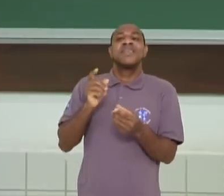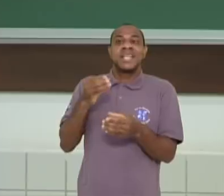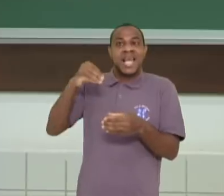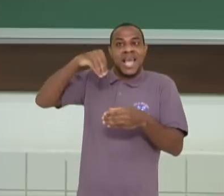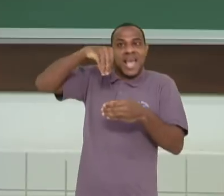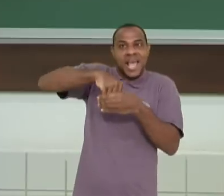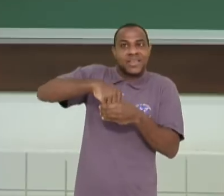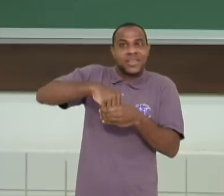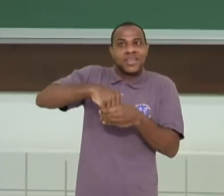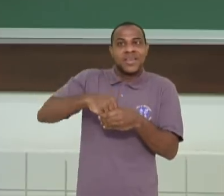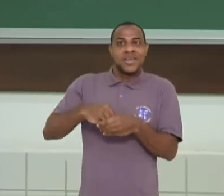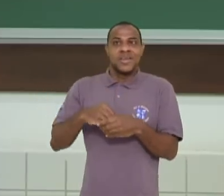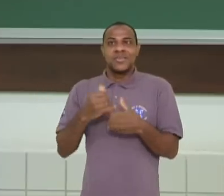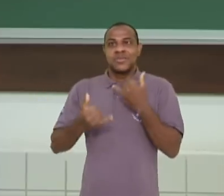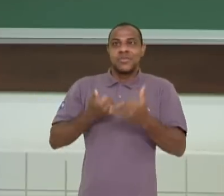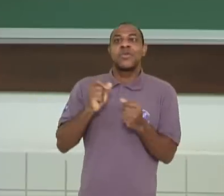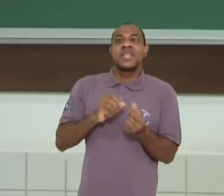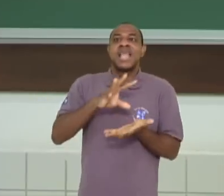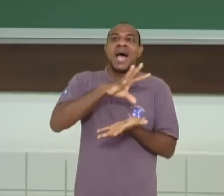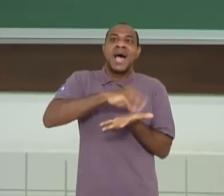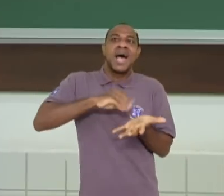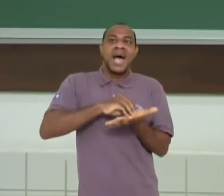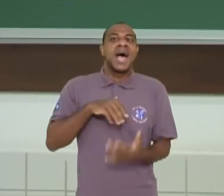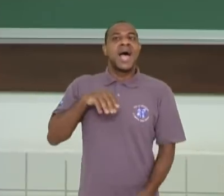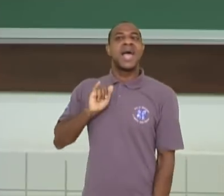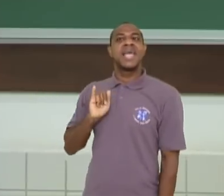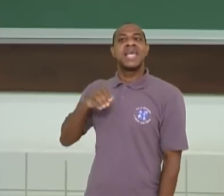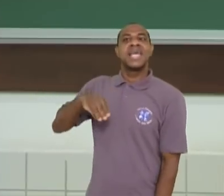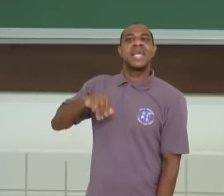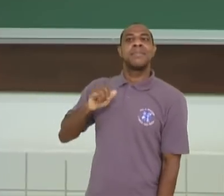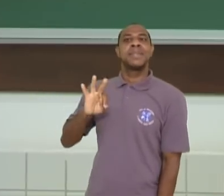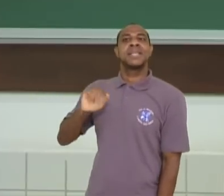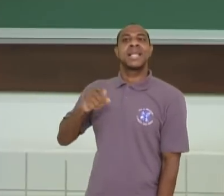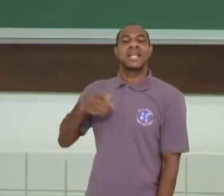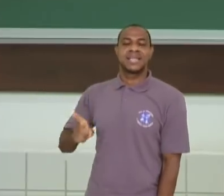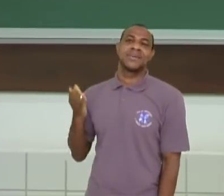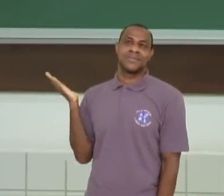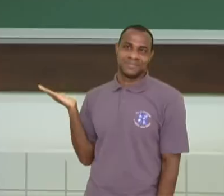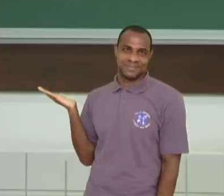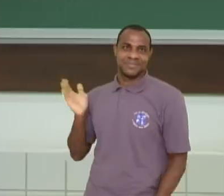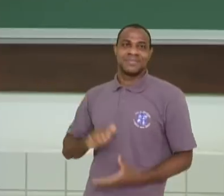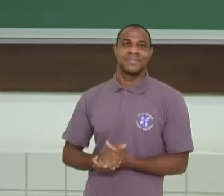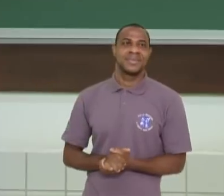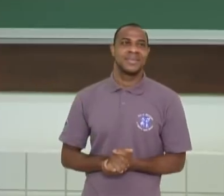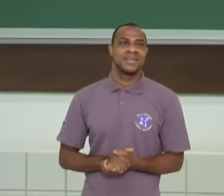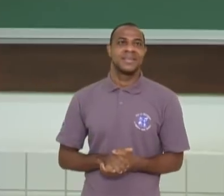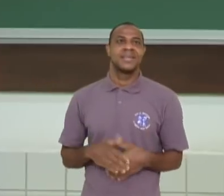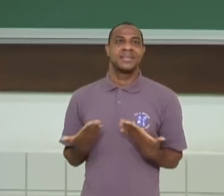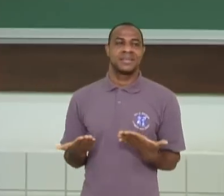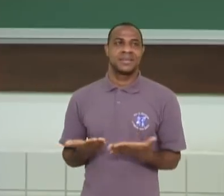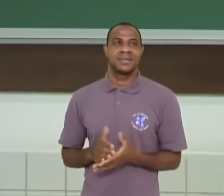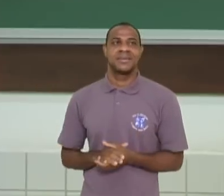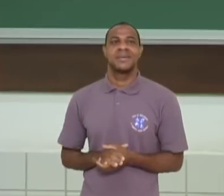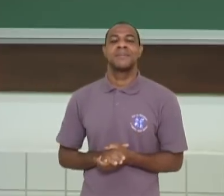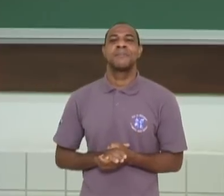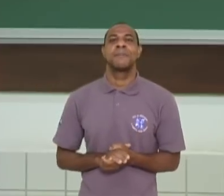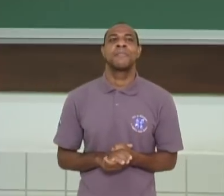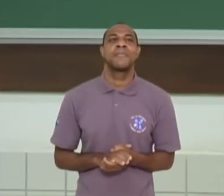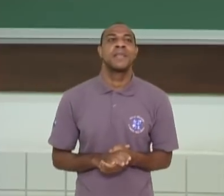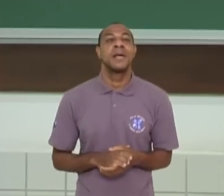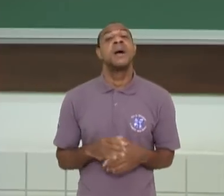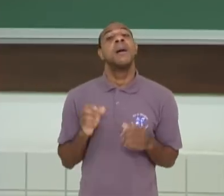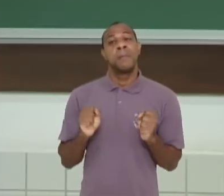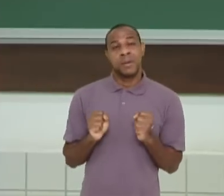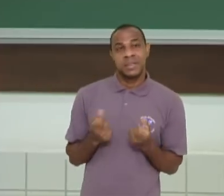podemos trabalhar todos esses elementos, realizar as atividades desta maneira, né? Tornando-se o jogo de imitação. Pode